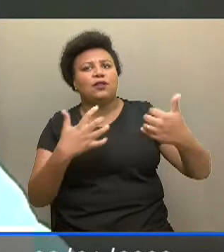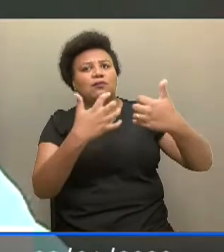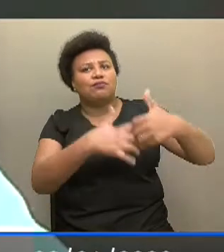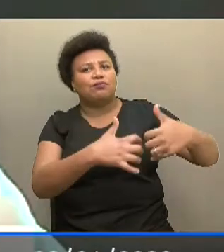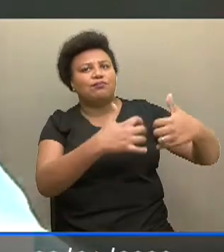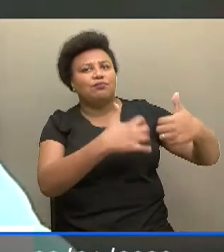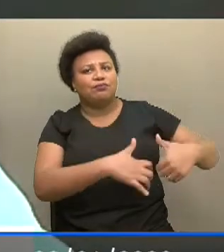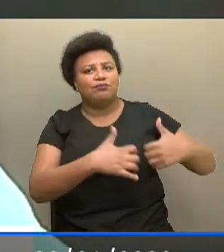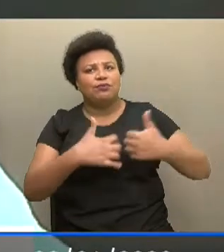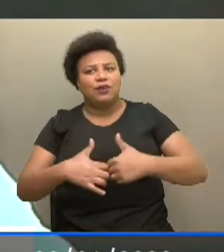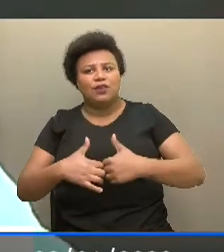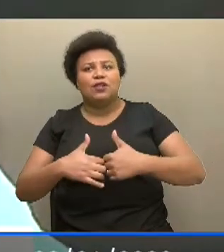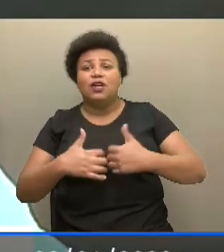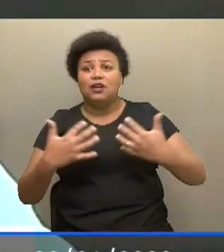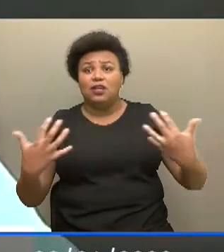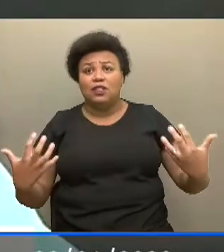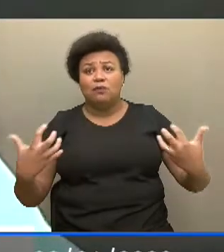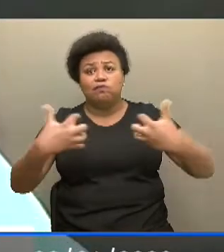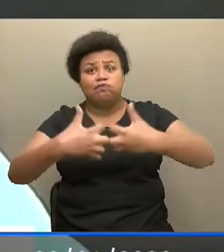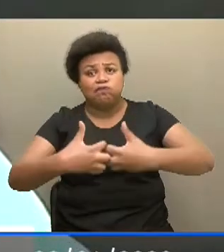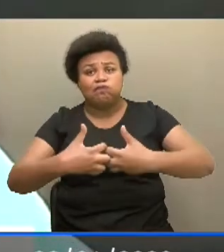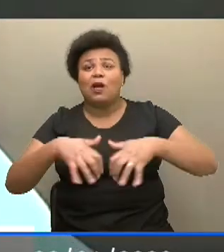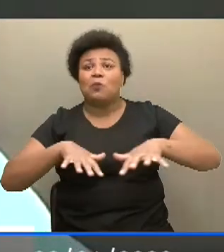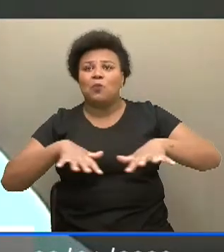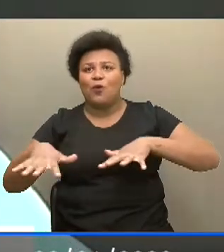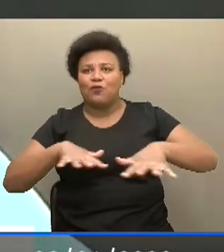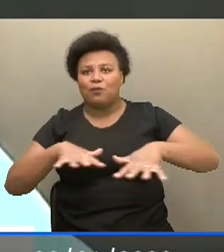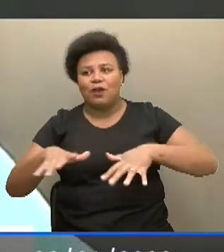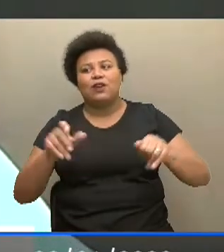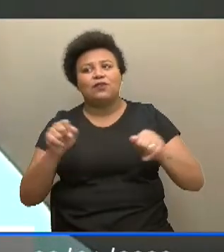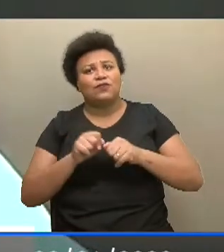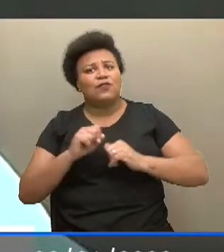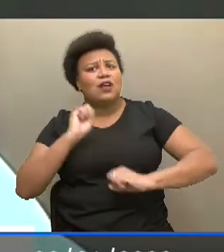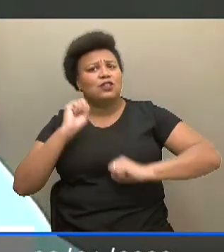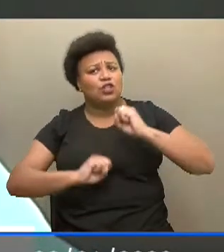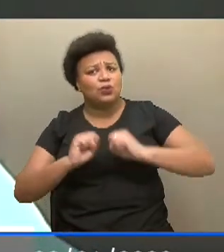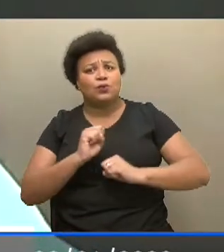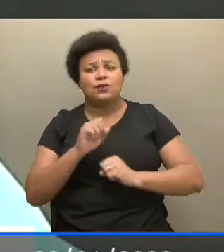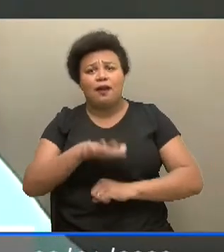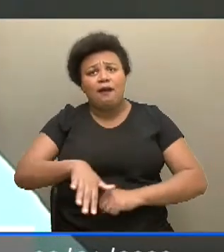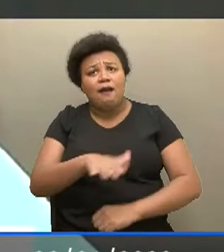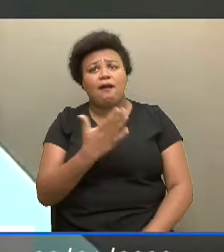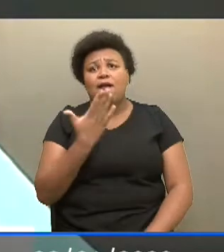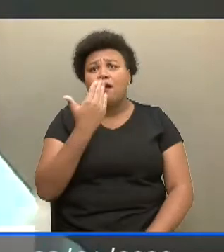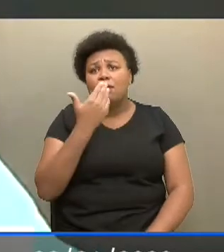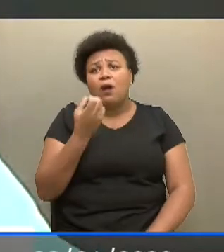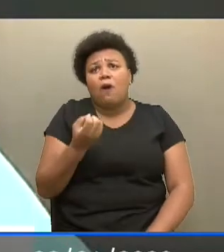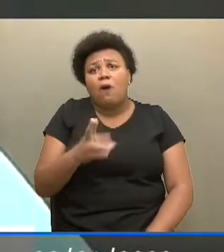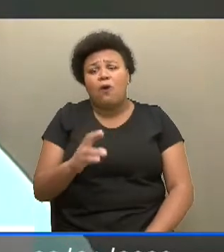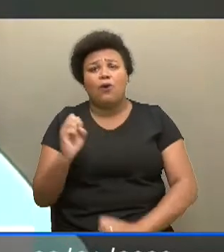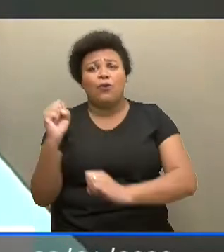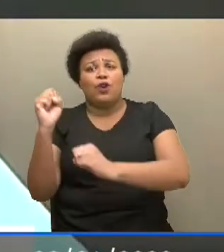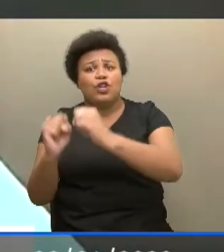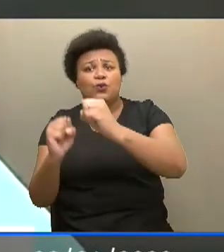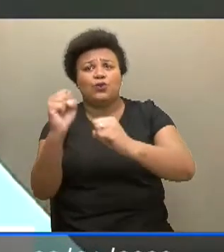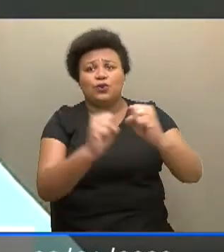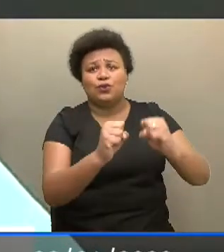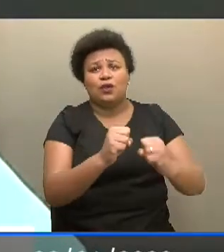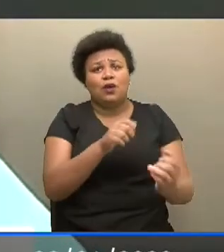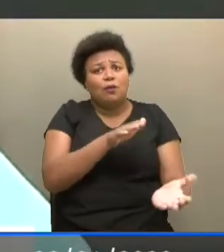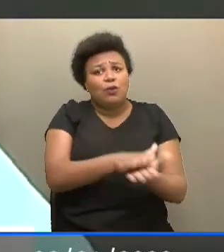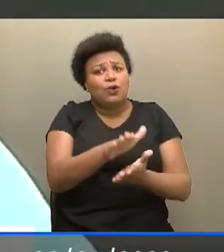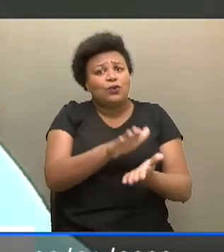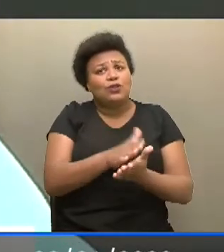que movimentam e fazem com que a indústria da alimentação ou as indústrias de produção de